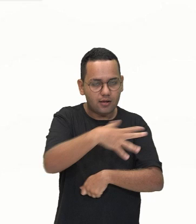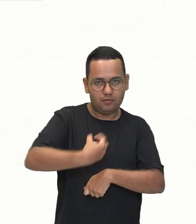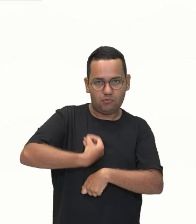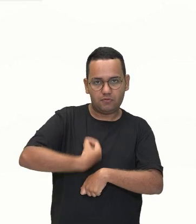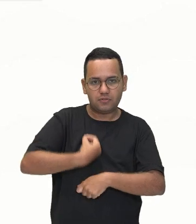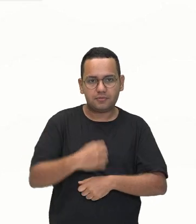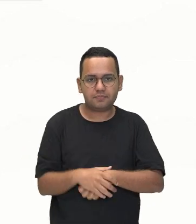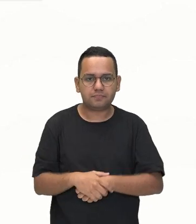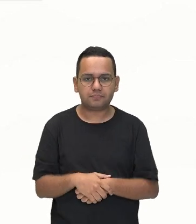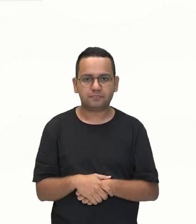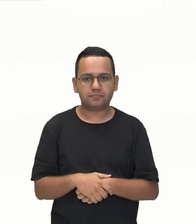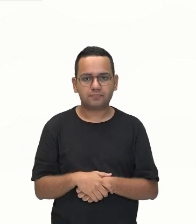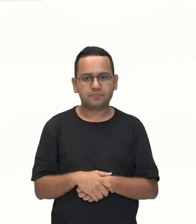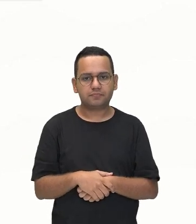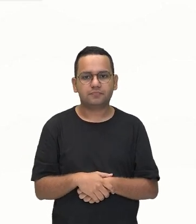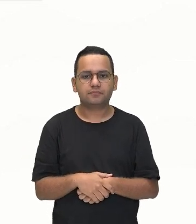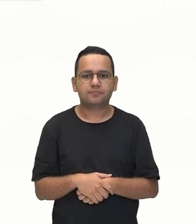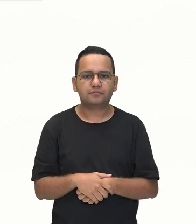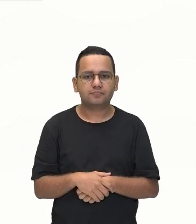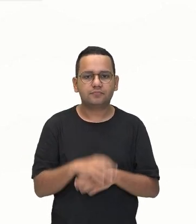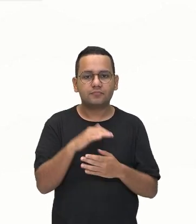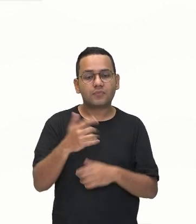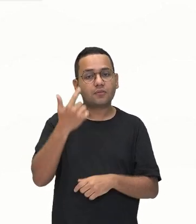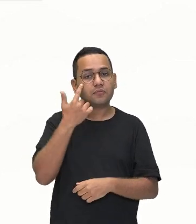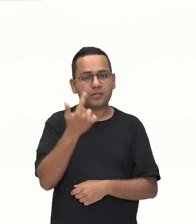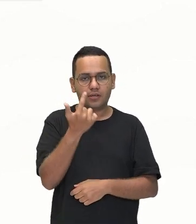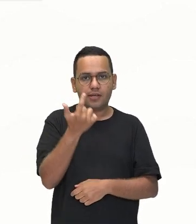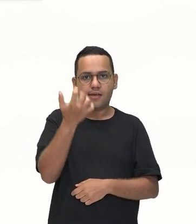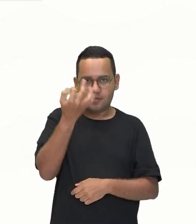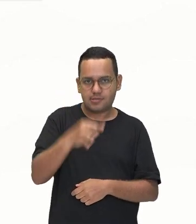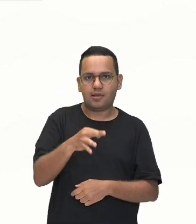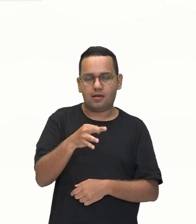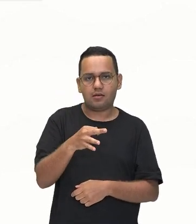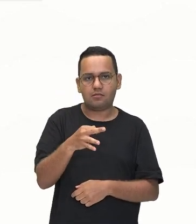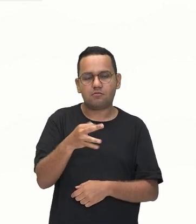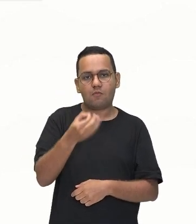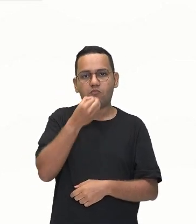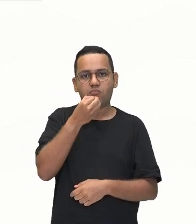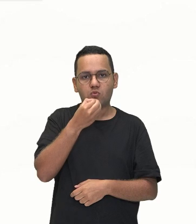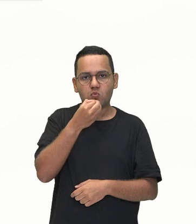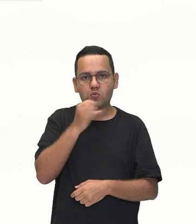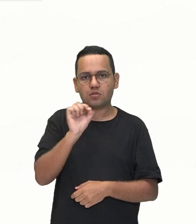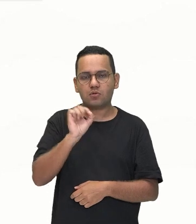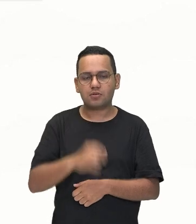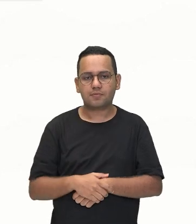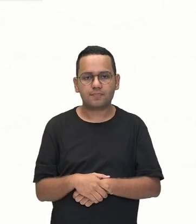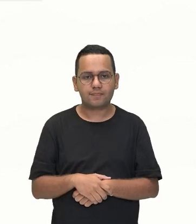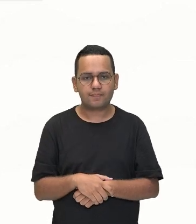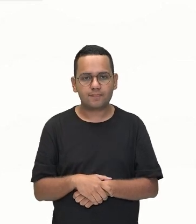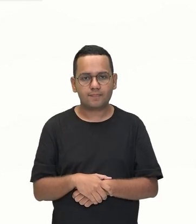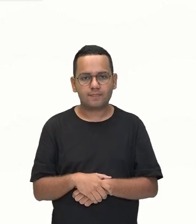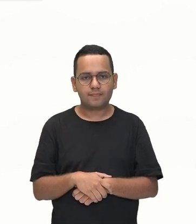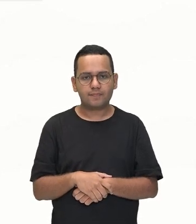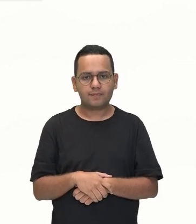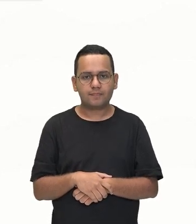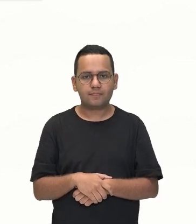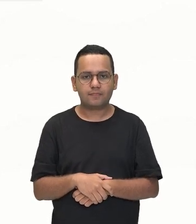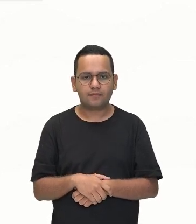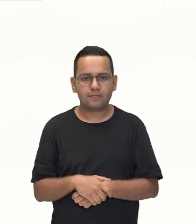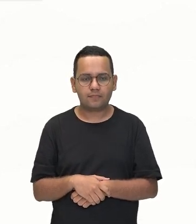muito claro que a gente tem que dizer, tem que considerar qual é a análise correta é a do homem. Ele